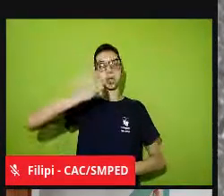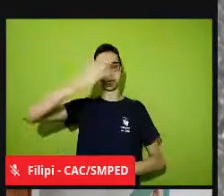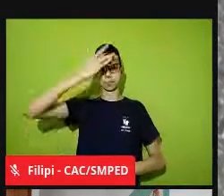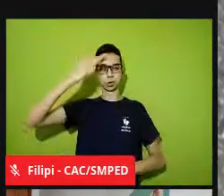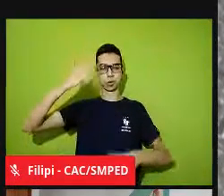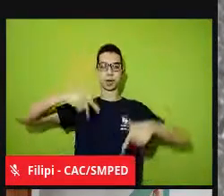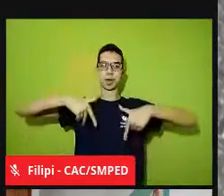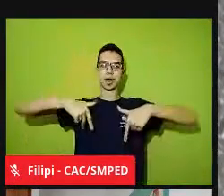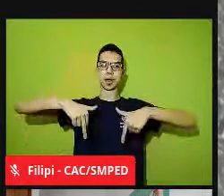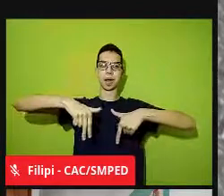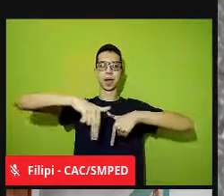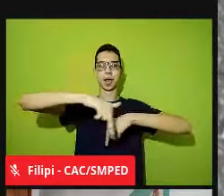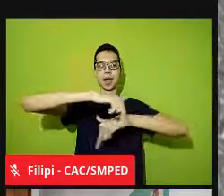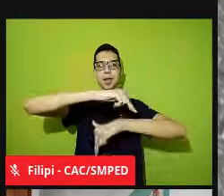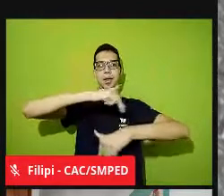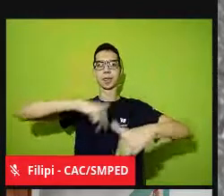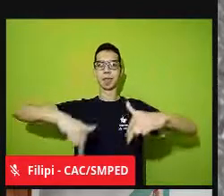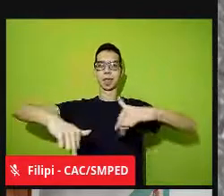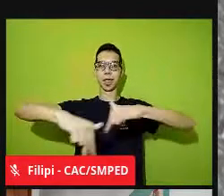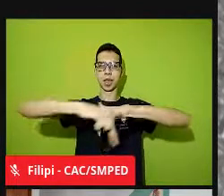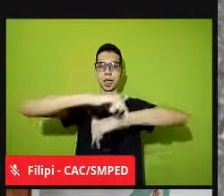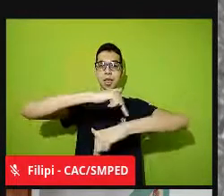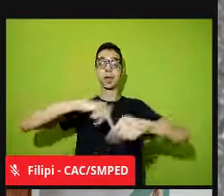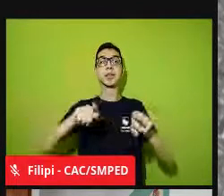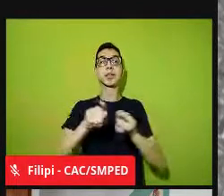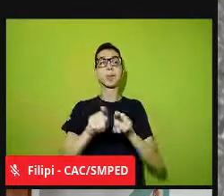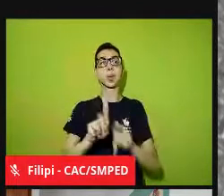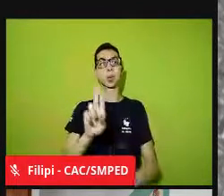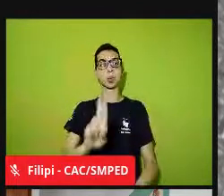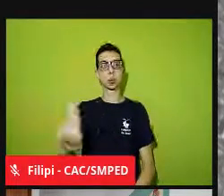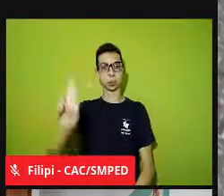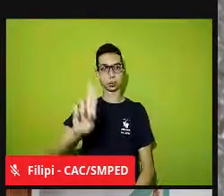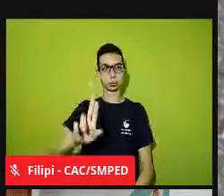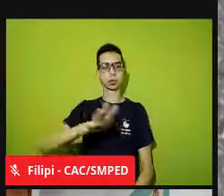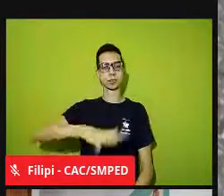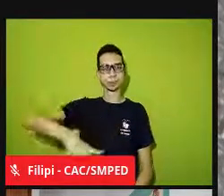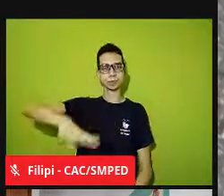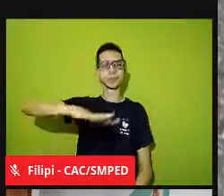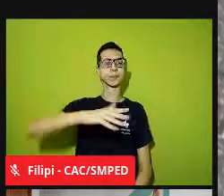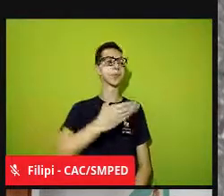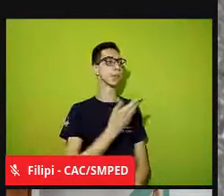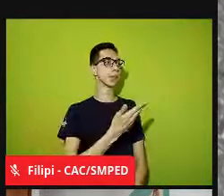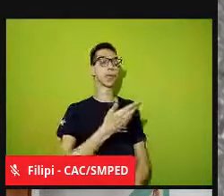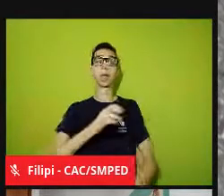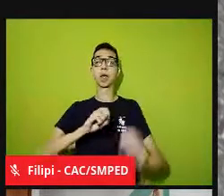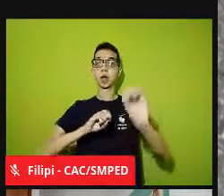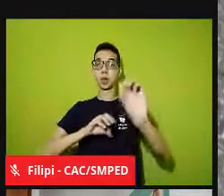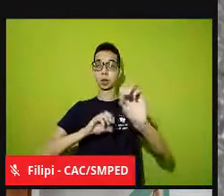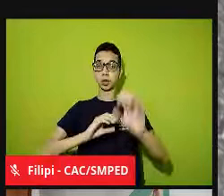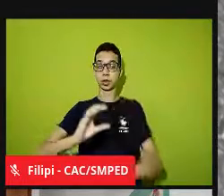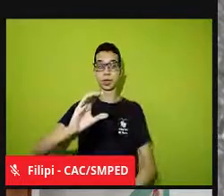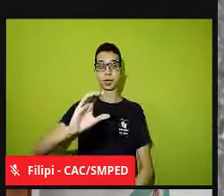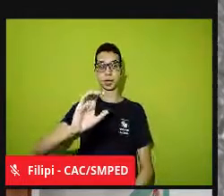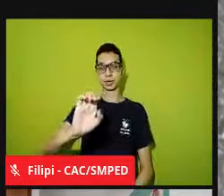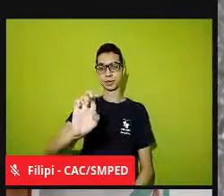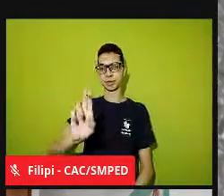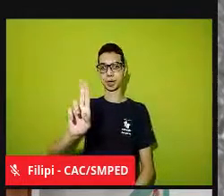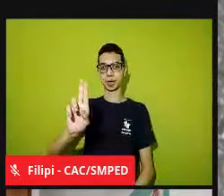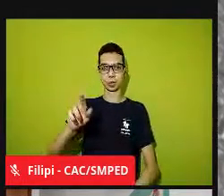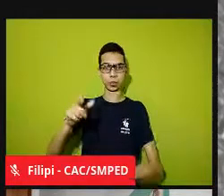e o uso desse território como um território educativo a partir do céu, né, tendo o céu como esse